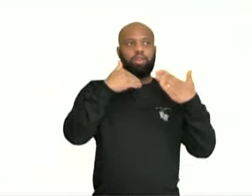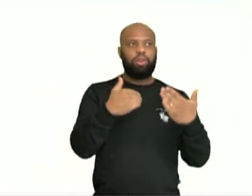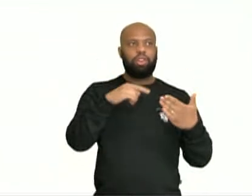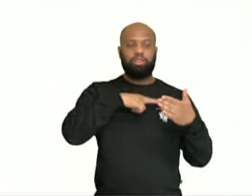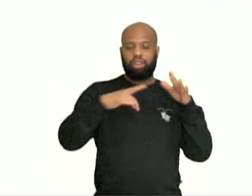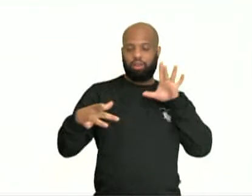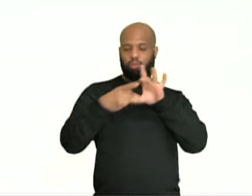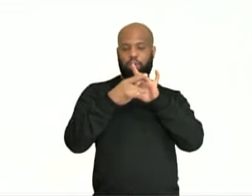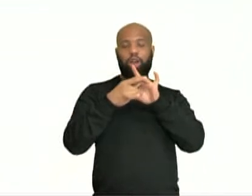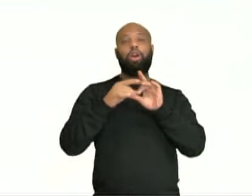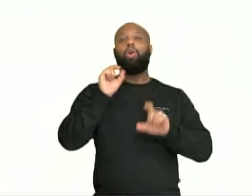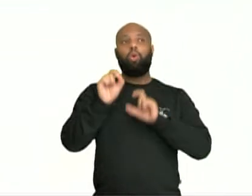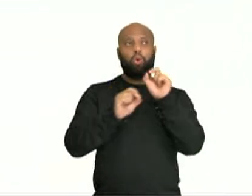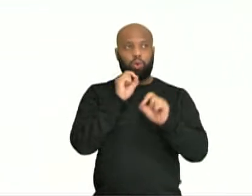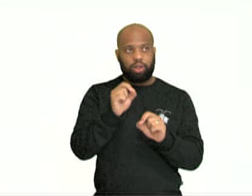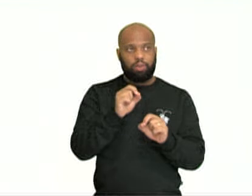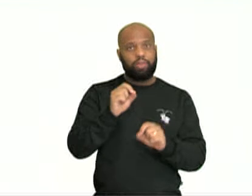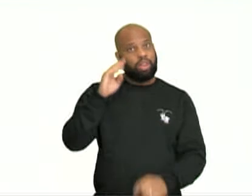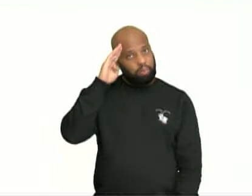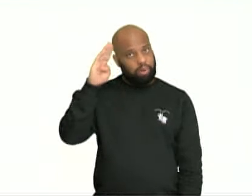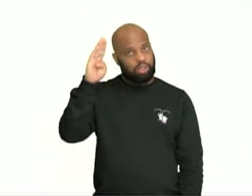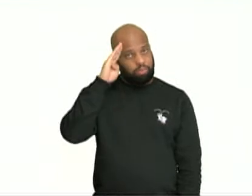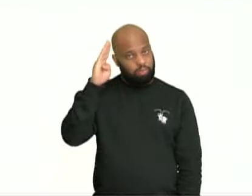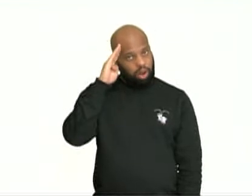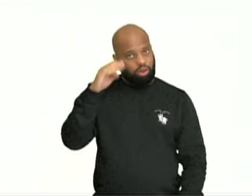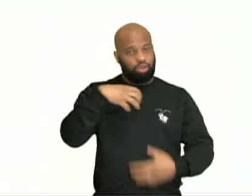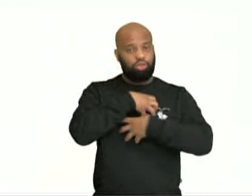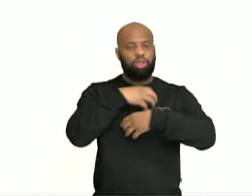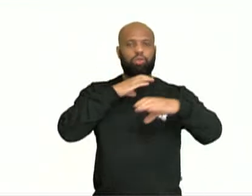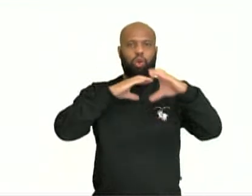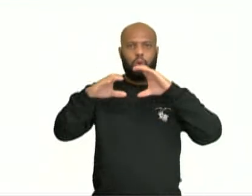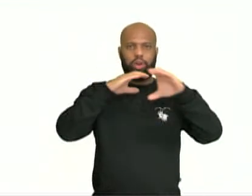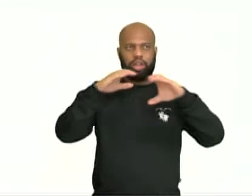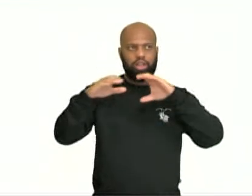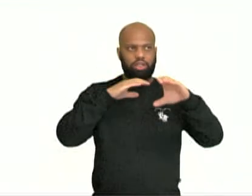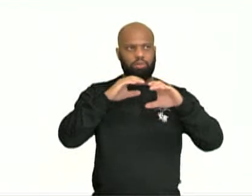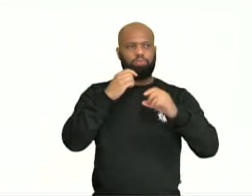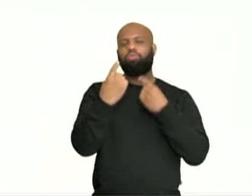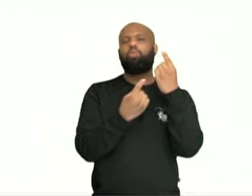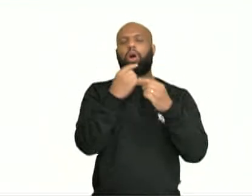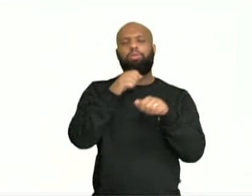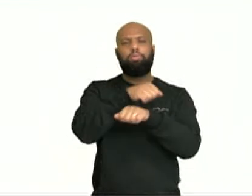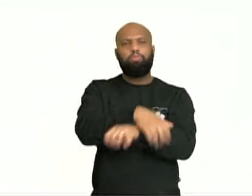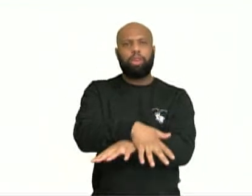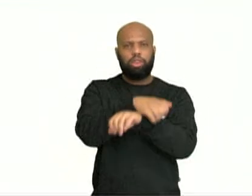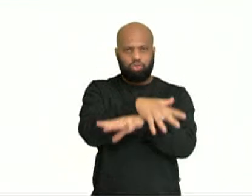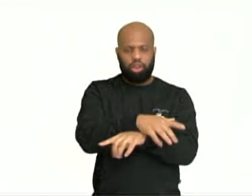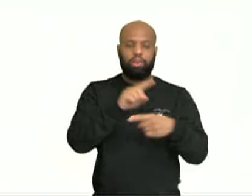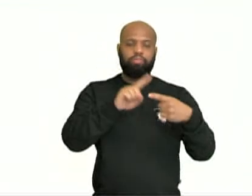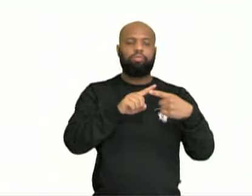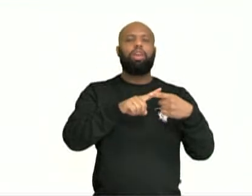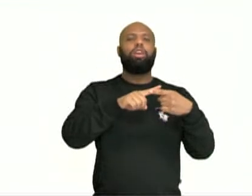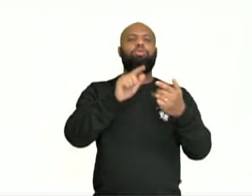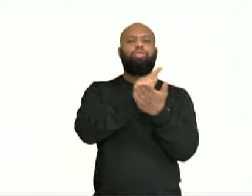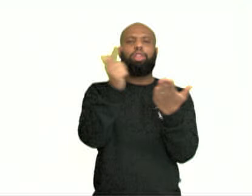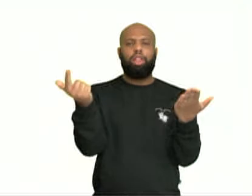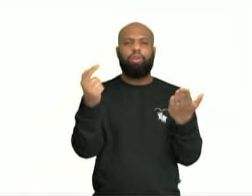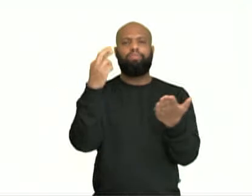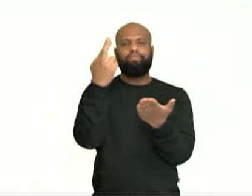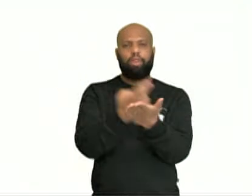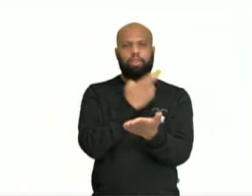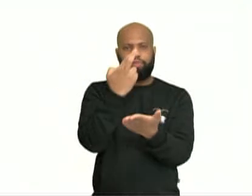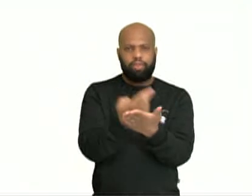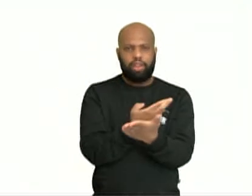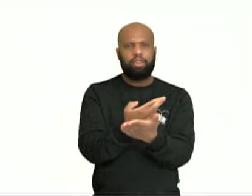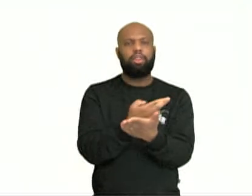Veiculado, sobretudo, em principais meios de comunicação. Quais seriam, professor? Nos jornais, nas